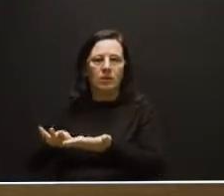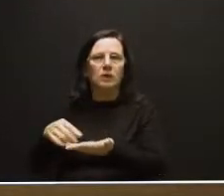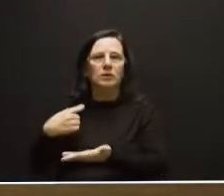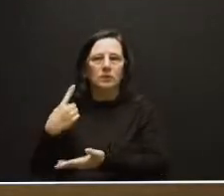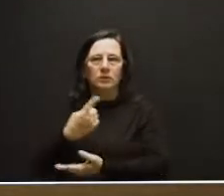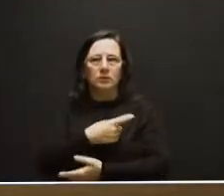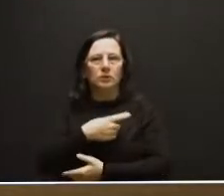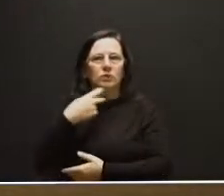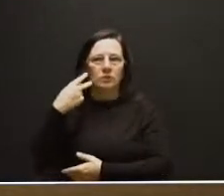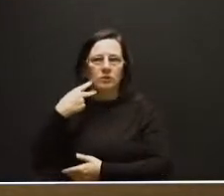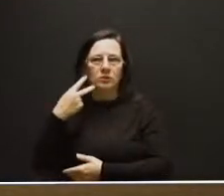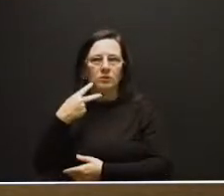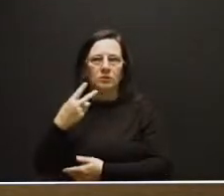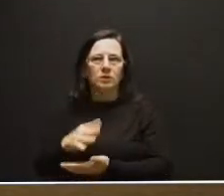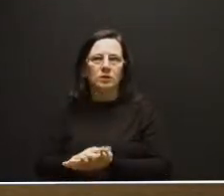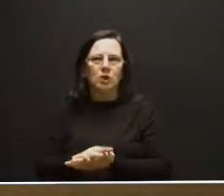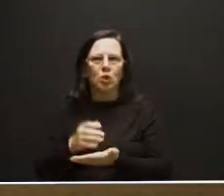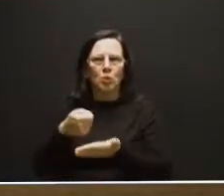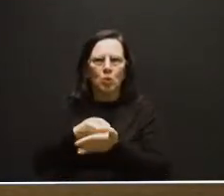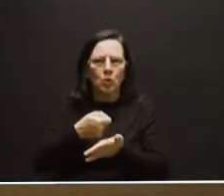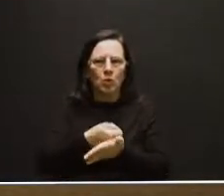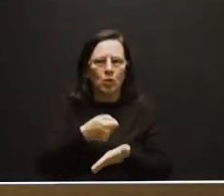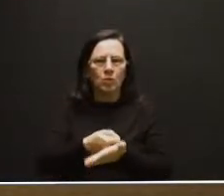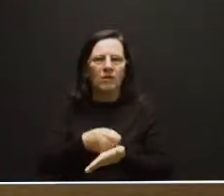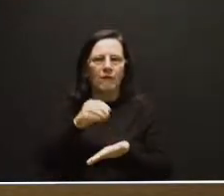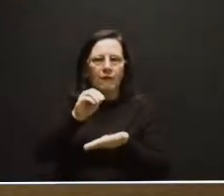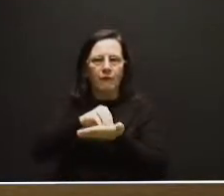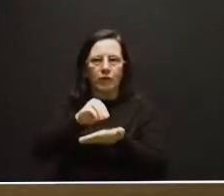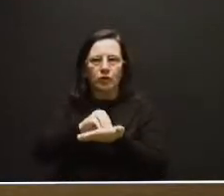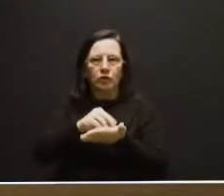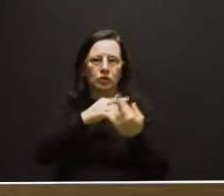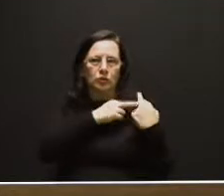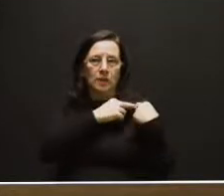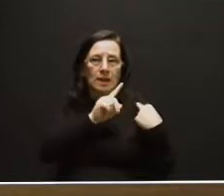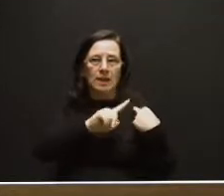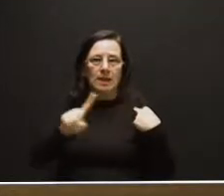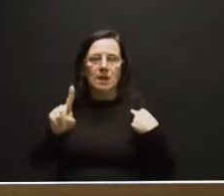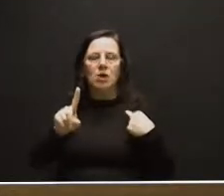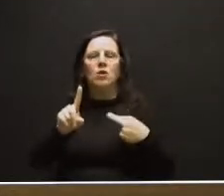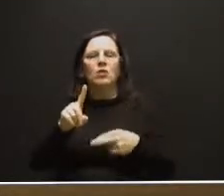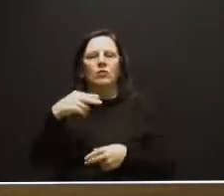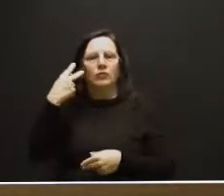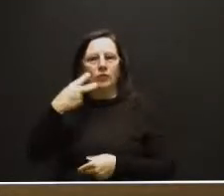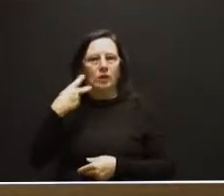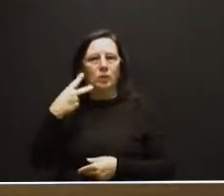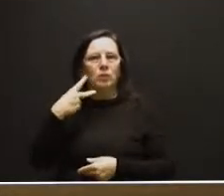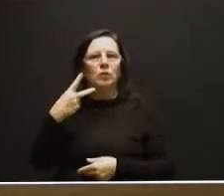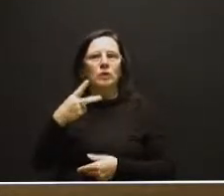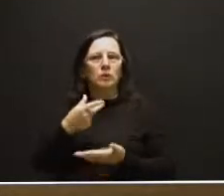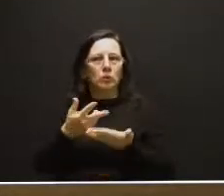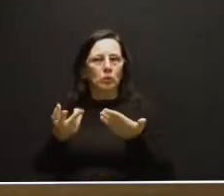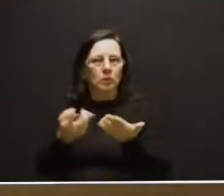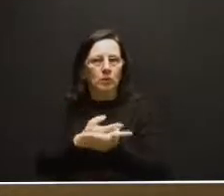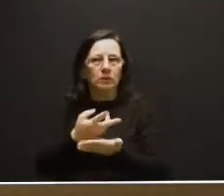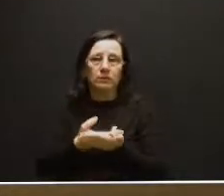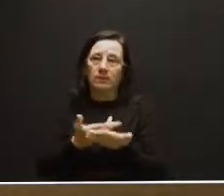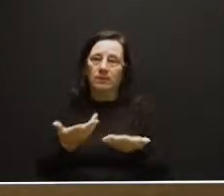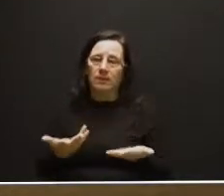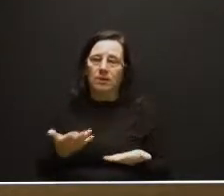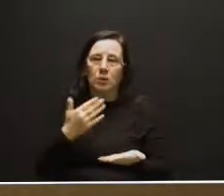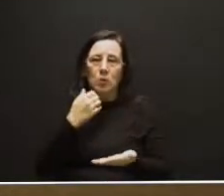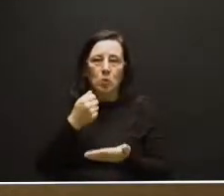gente porque todo mundo vai cobrar e competência não secretária dos vereadores e nós estamos reiteradamente cobrando